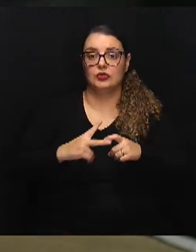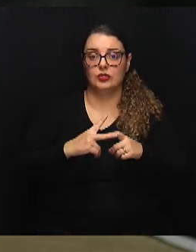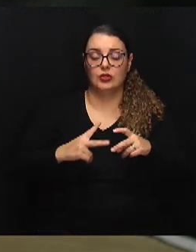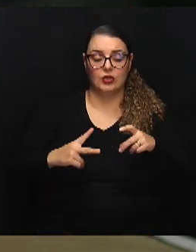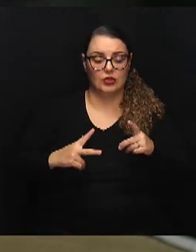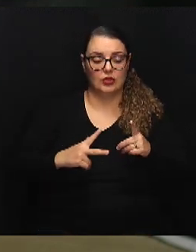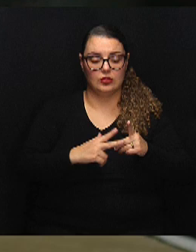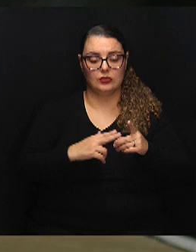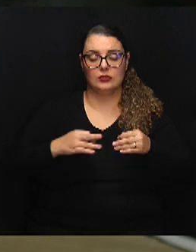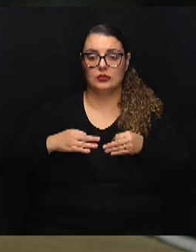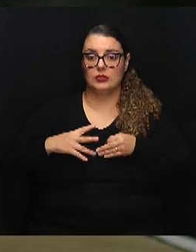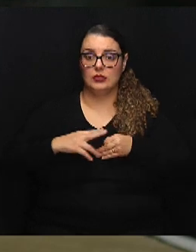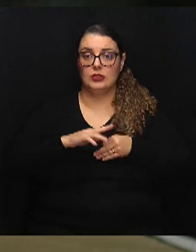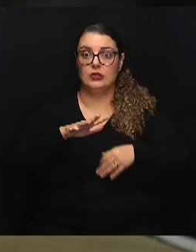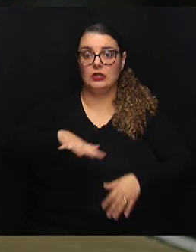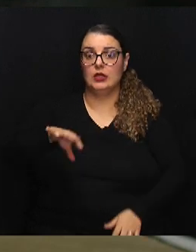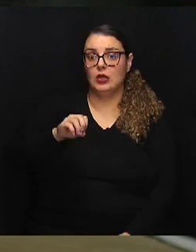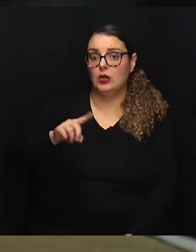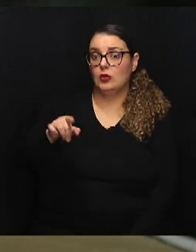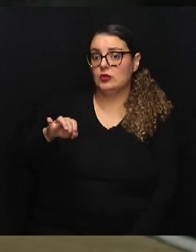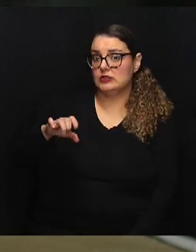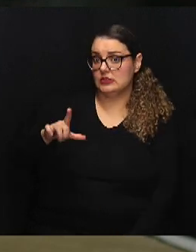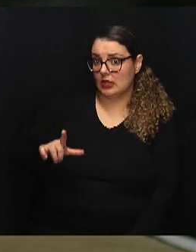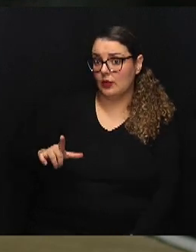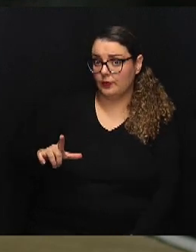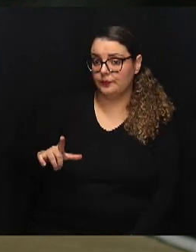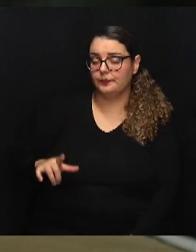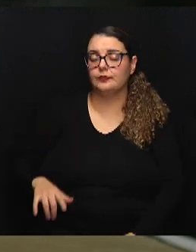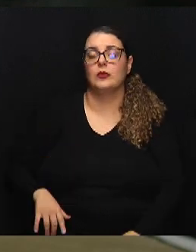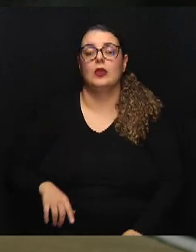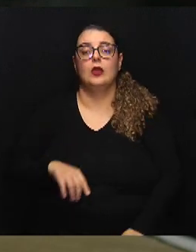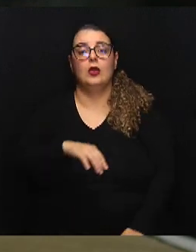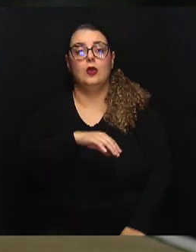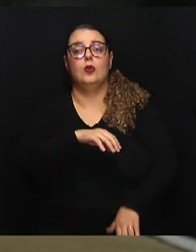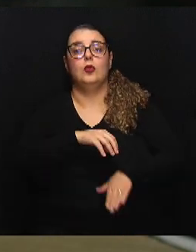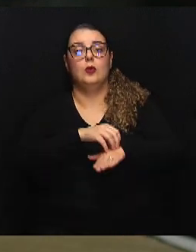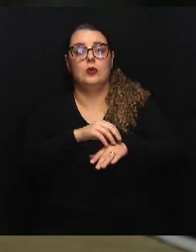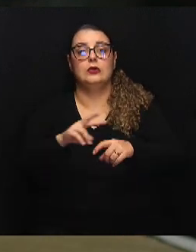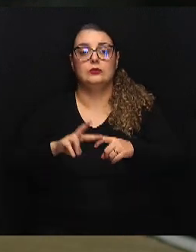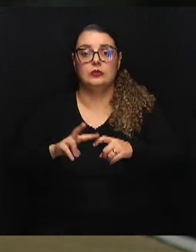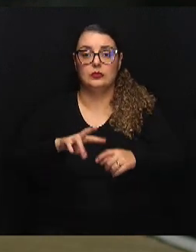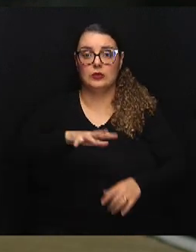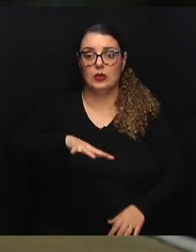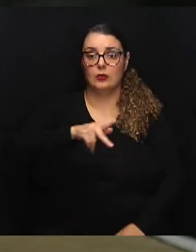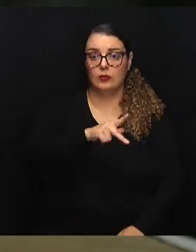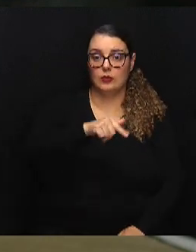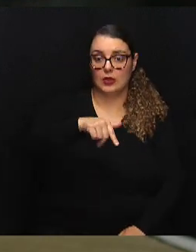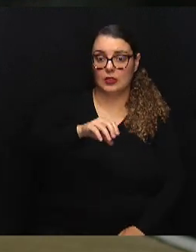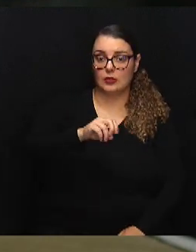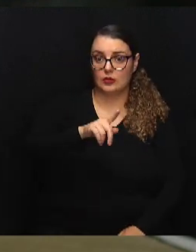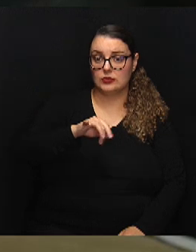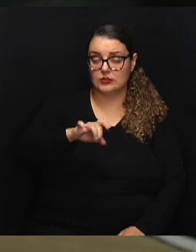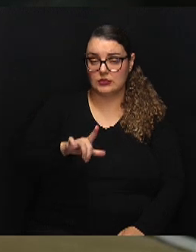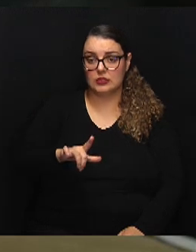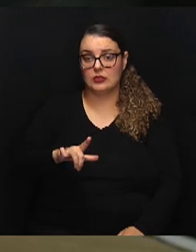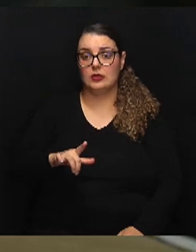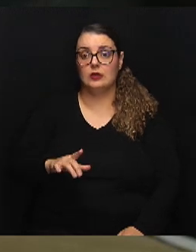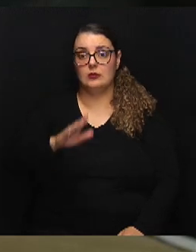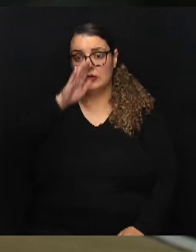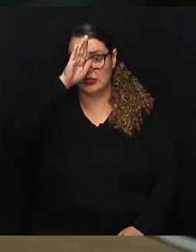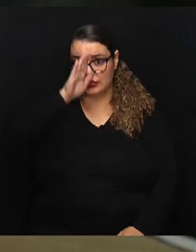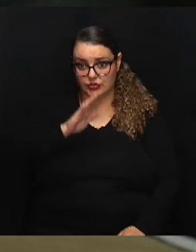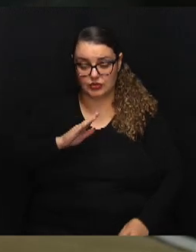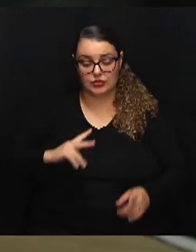do Osiel. O castramóvel da Prefeitura de Campinas vai passar pela região do Parque Osiel para a castração gratuita de